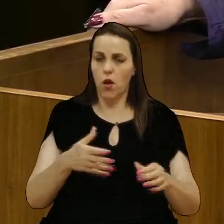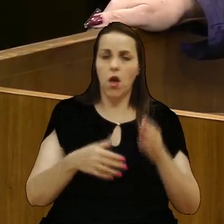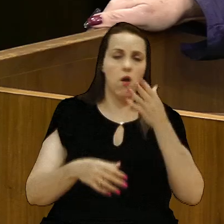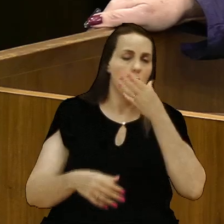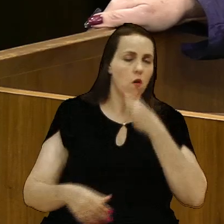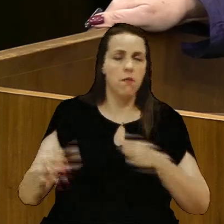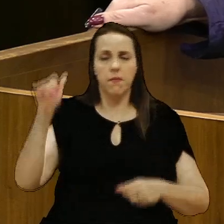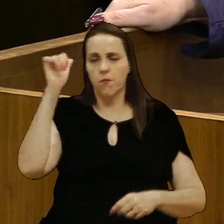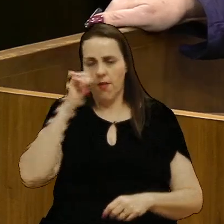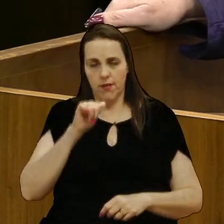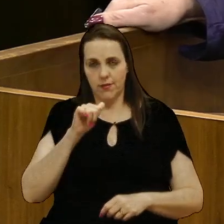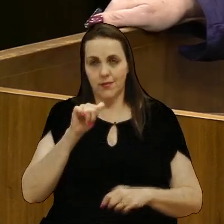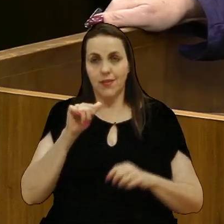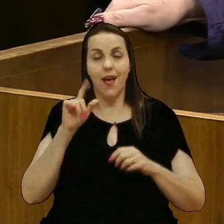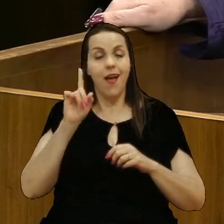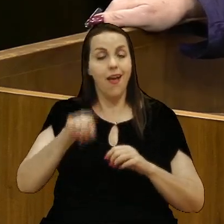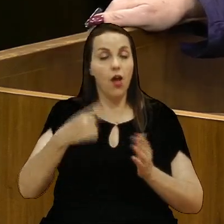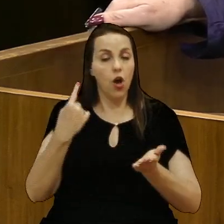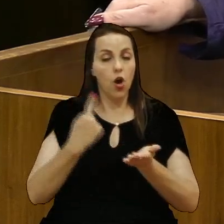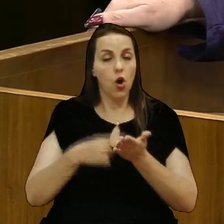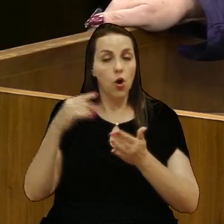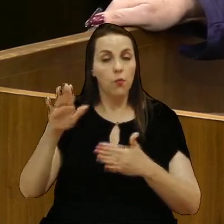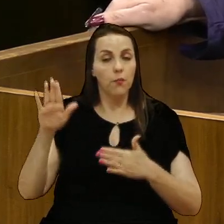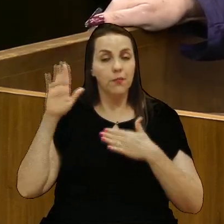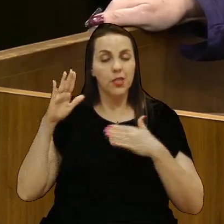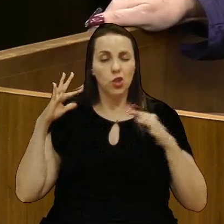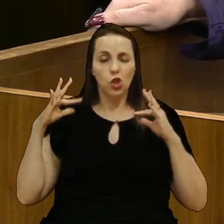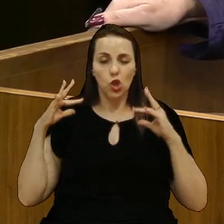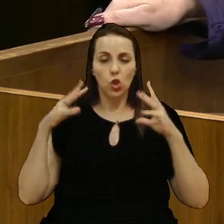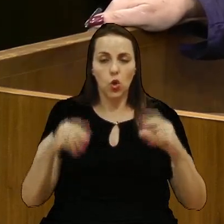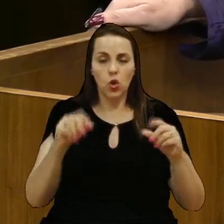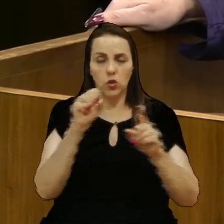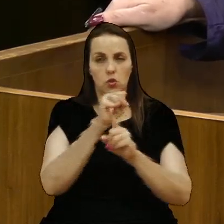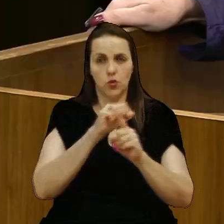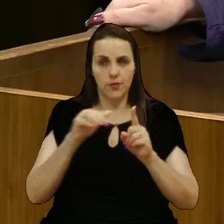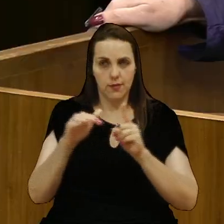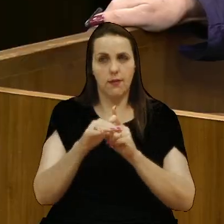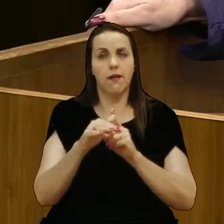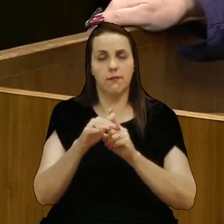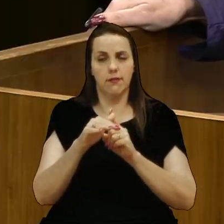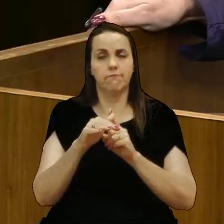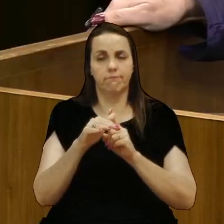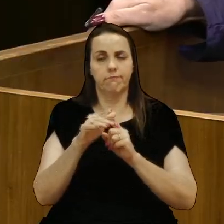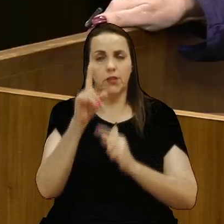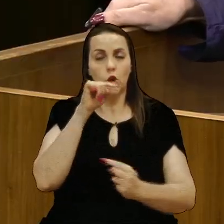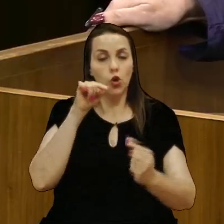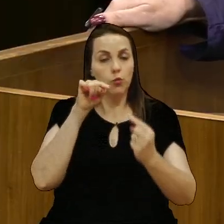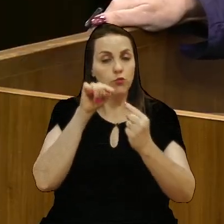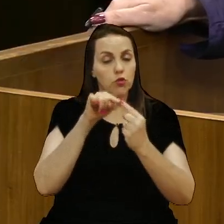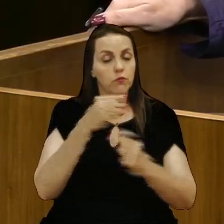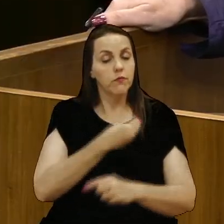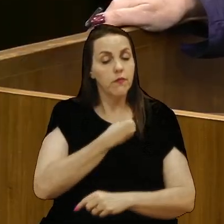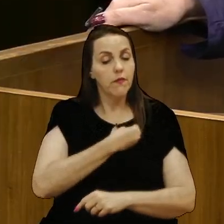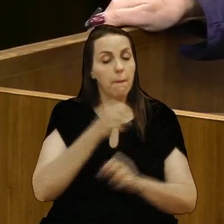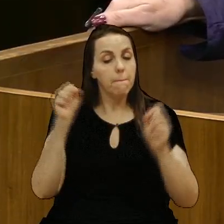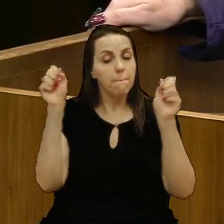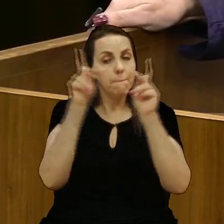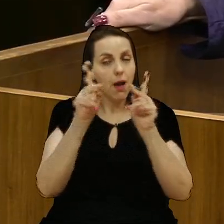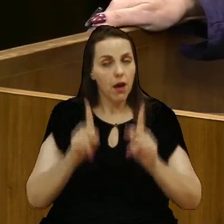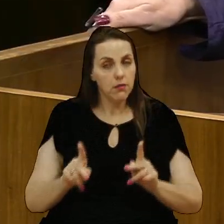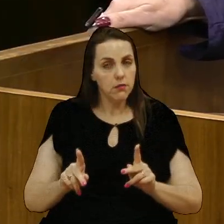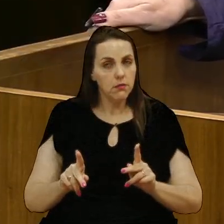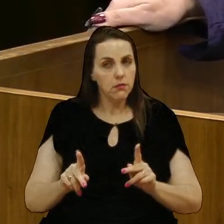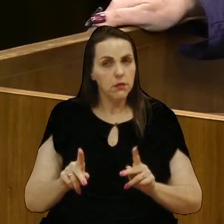e de mulheres, é um compromisso de toda a sociedade que pretende viver em paz, pretende